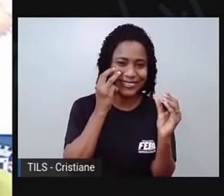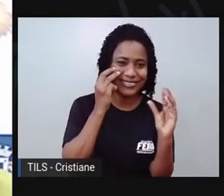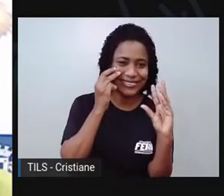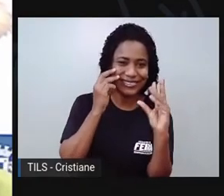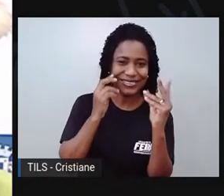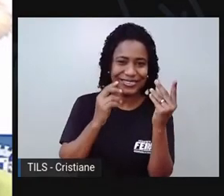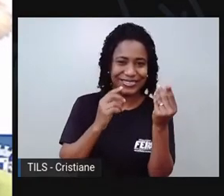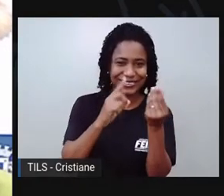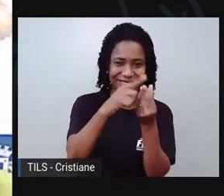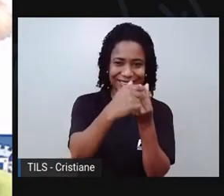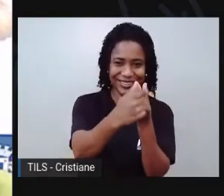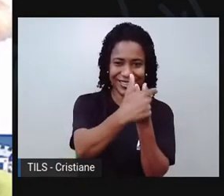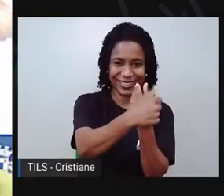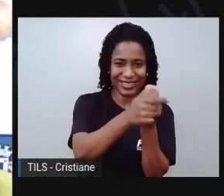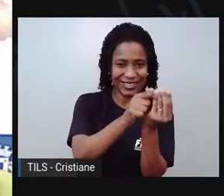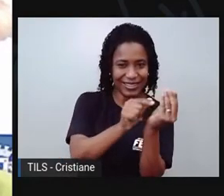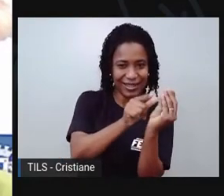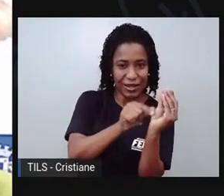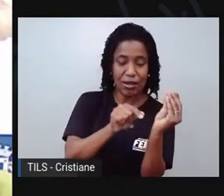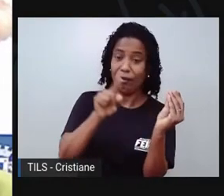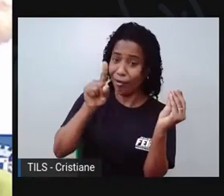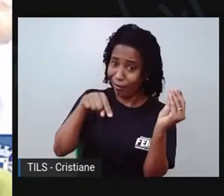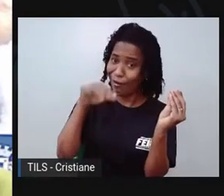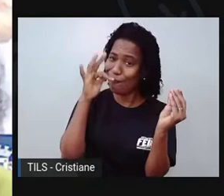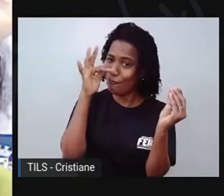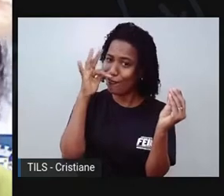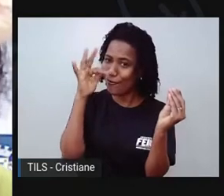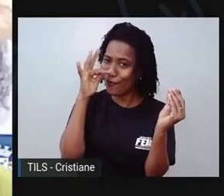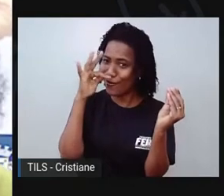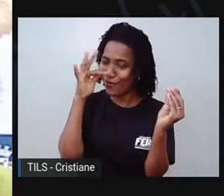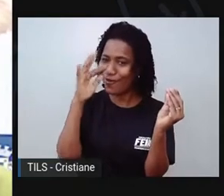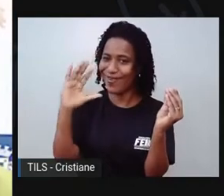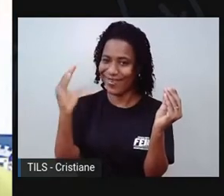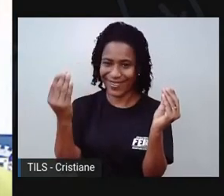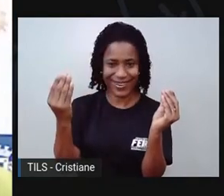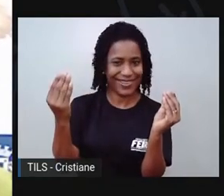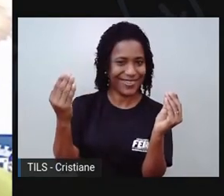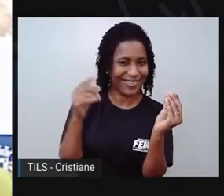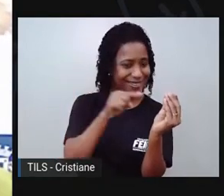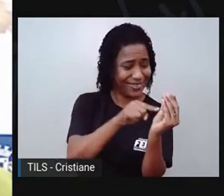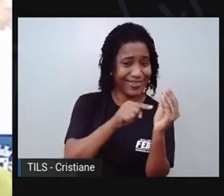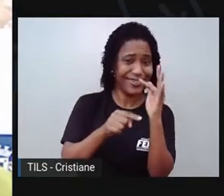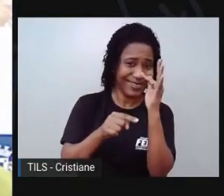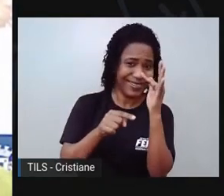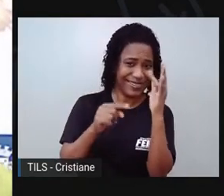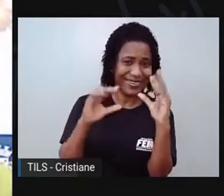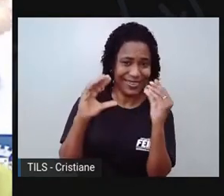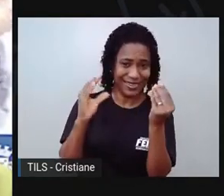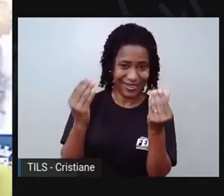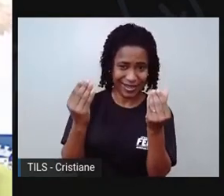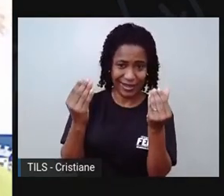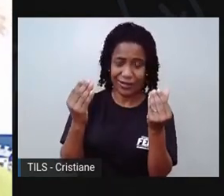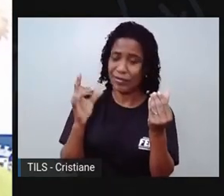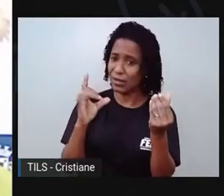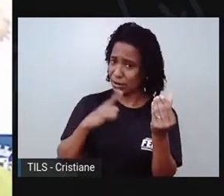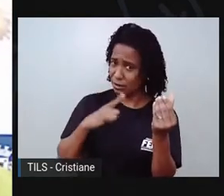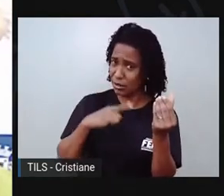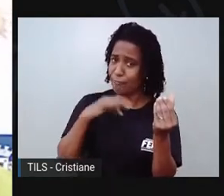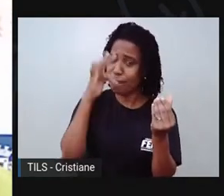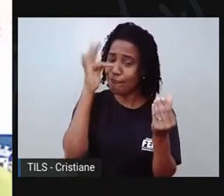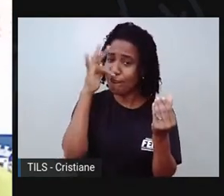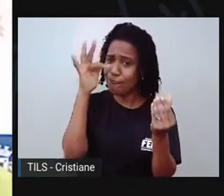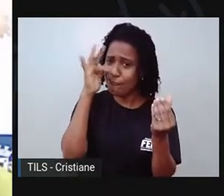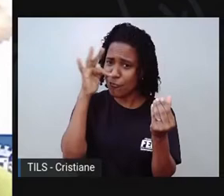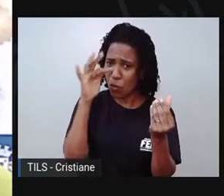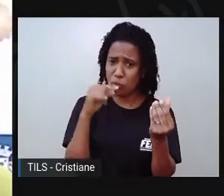Mas será que existem mais flores? Existem muitas flores. E o nosso país é um país